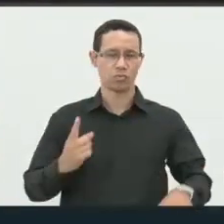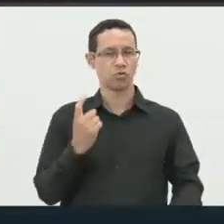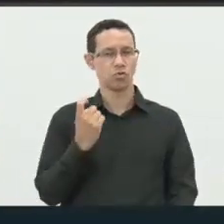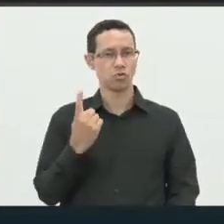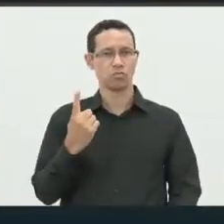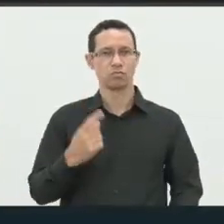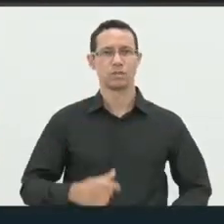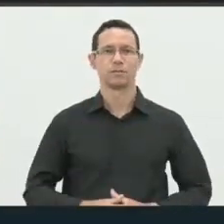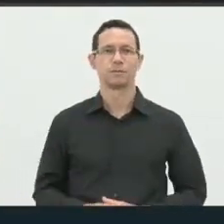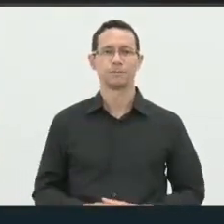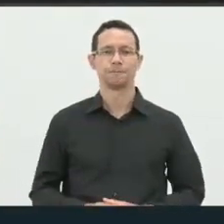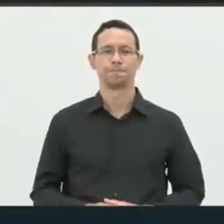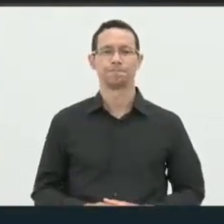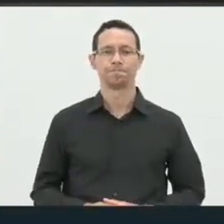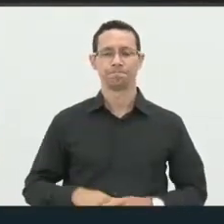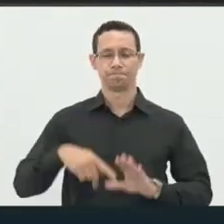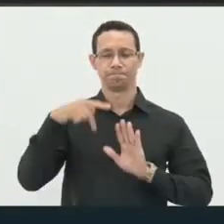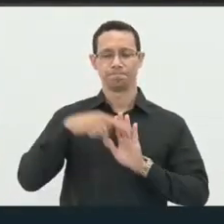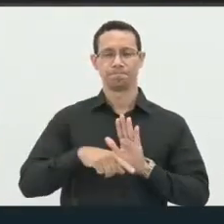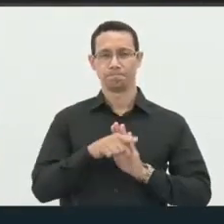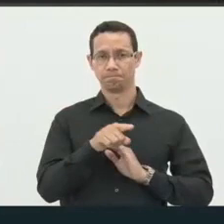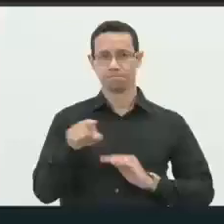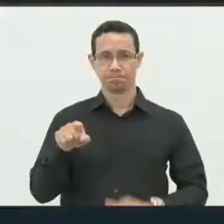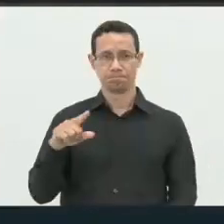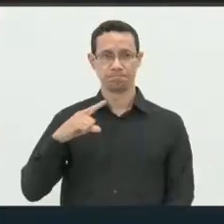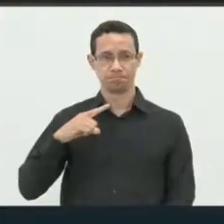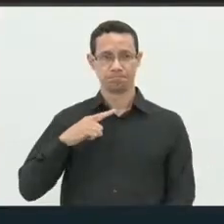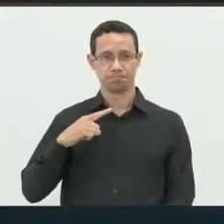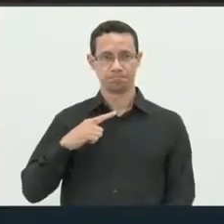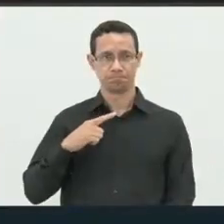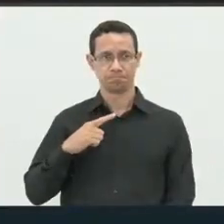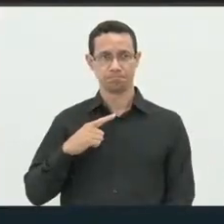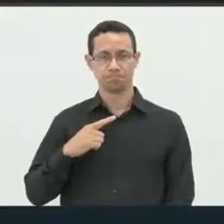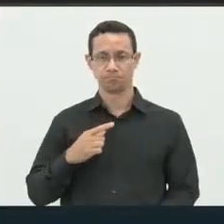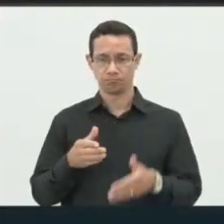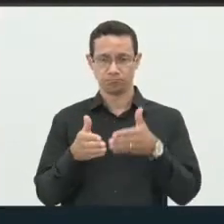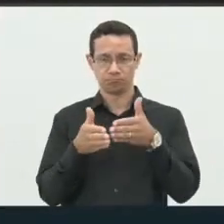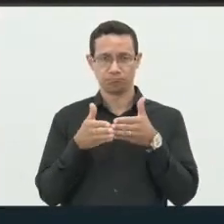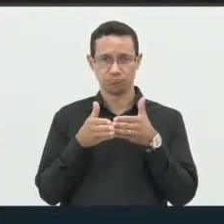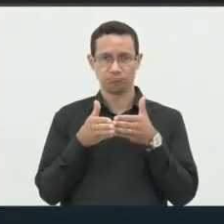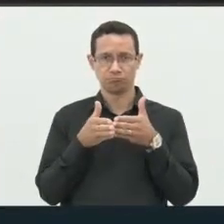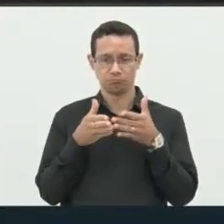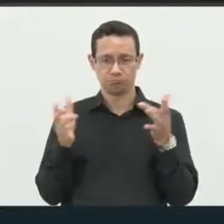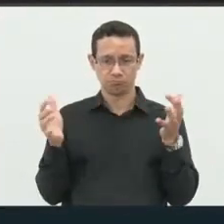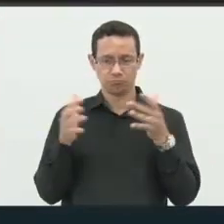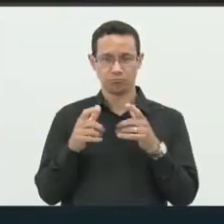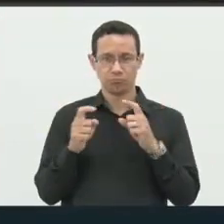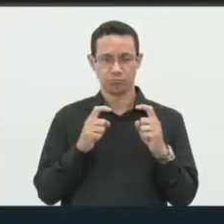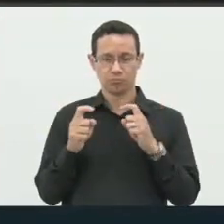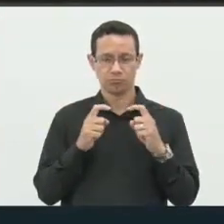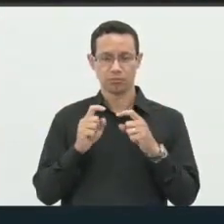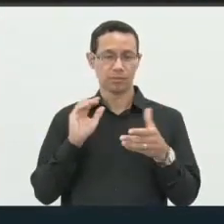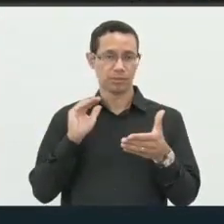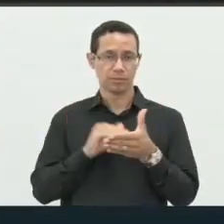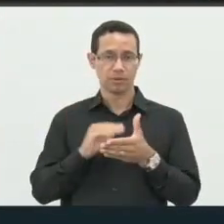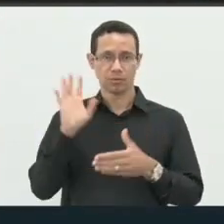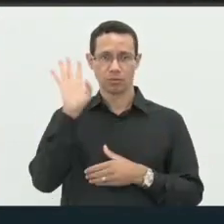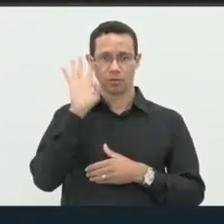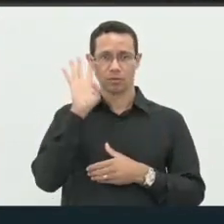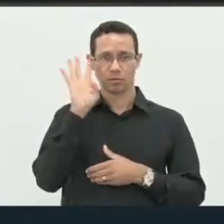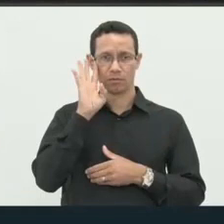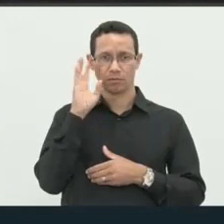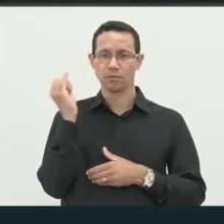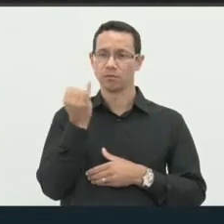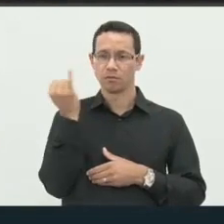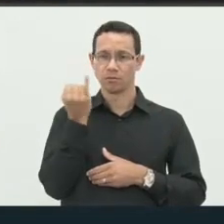vereadores que estão com os projetos na sua comissão que se reúnam é por gentileza talvez até quarta-feira porque vai ser um dia muito importante para nós